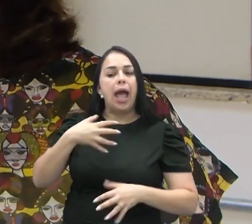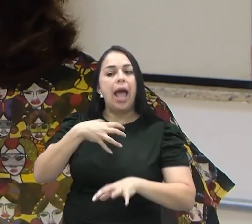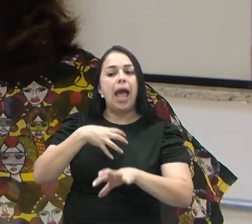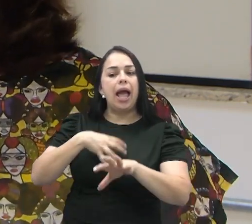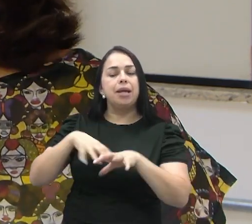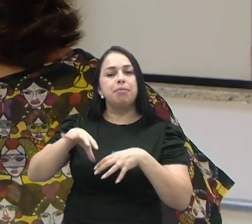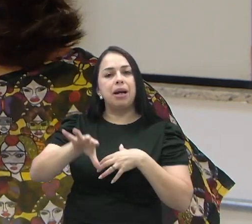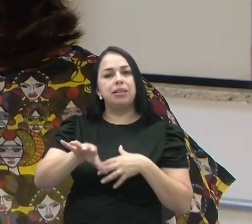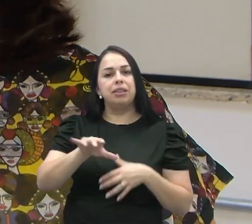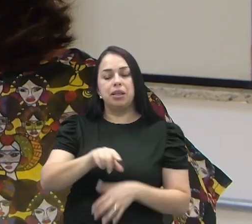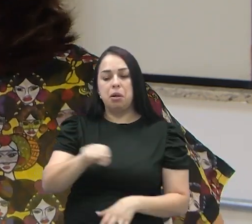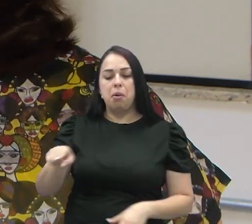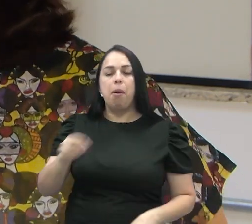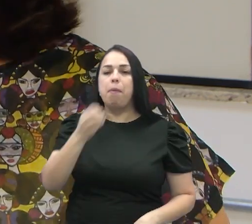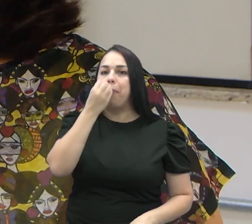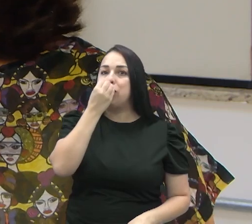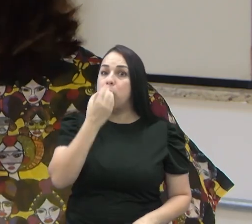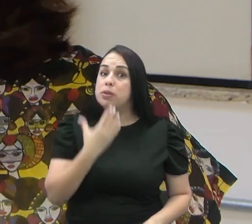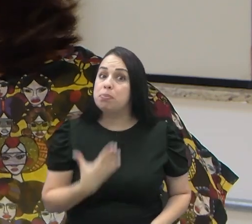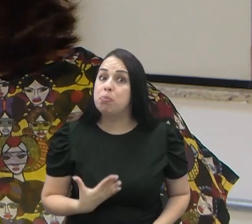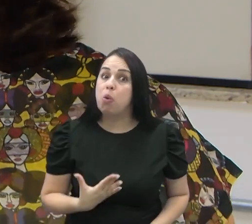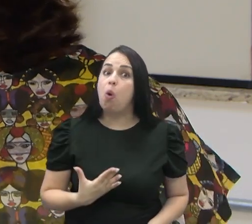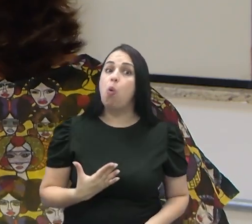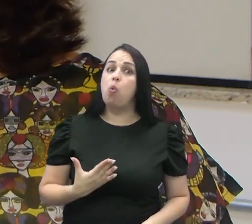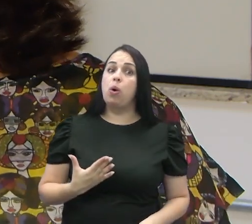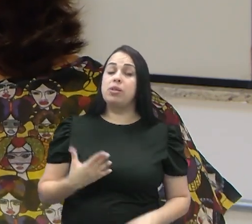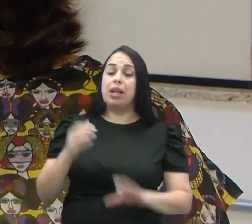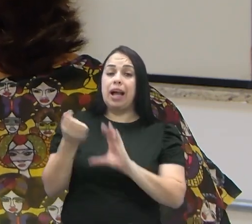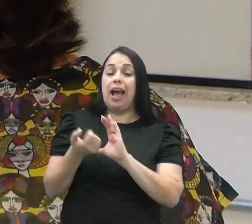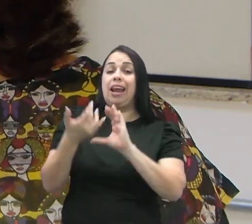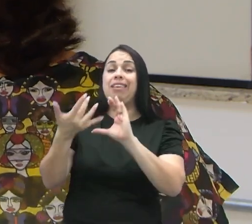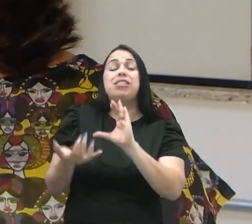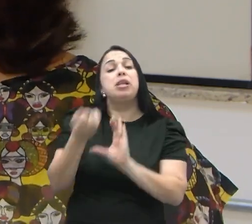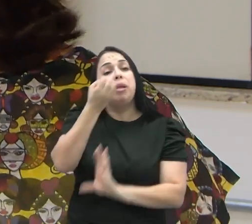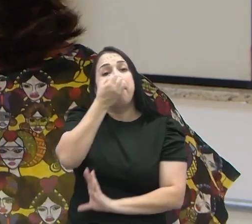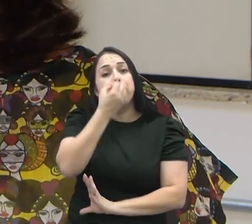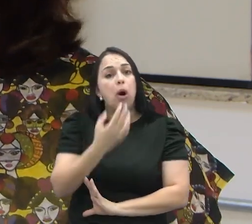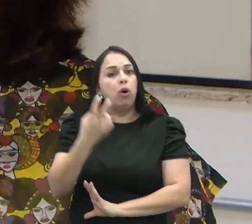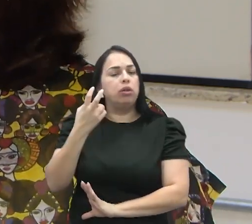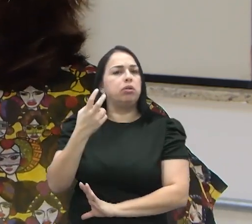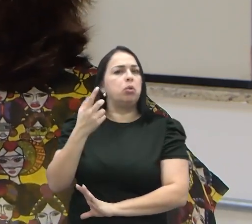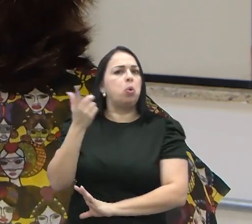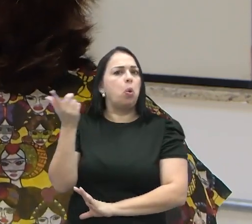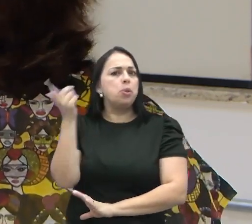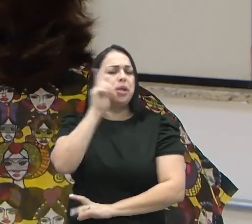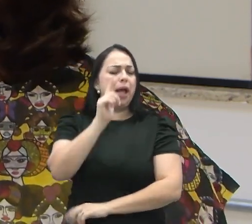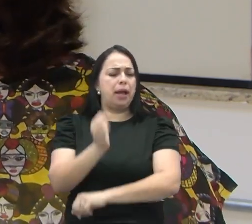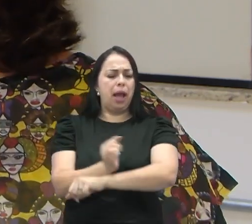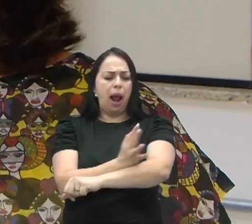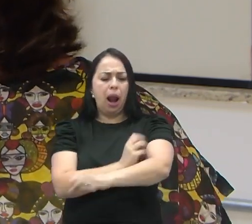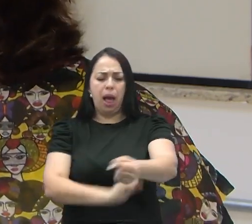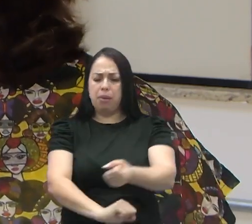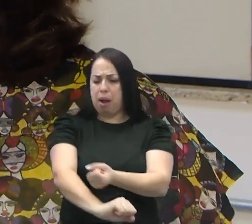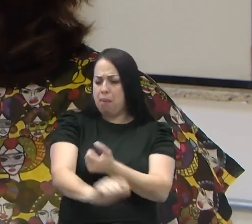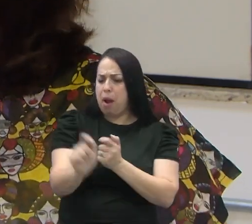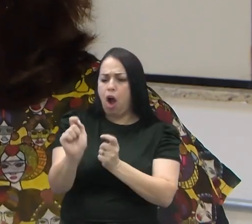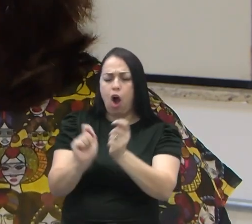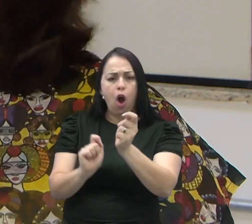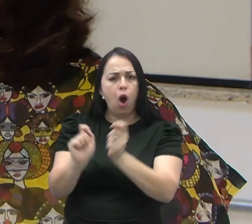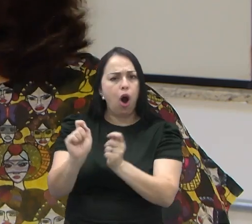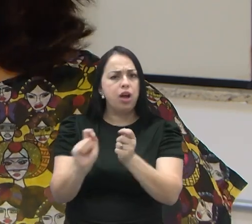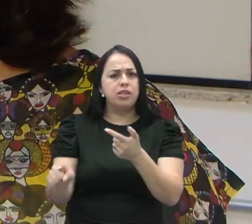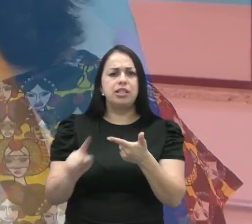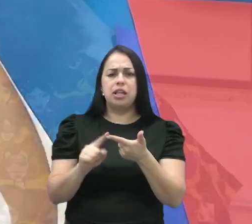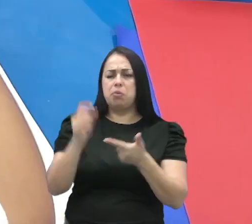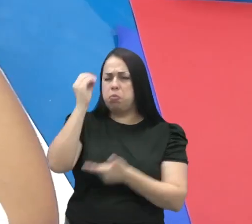formar boas pessoas, né? Pessoas que consigam ter inteligência emocional, que consigam ter